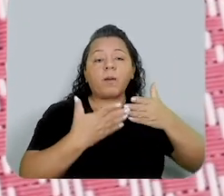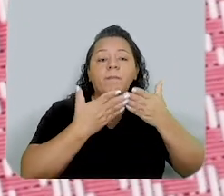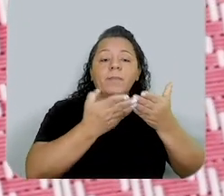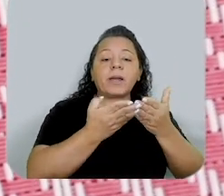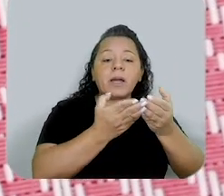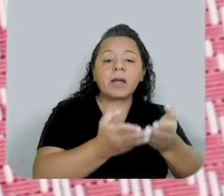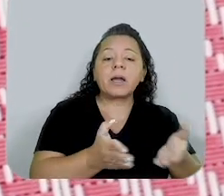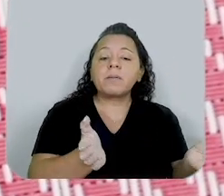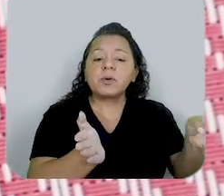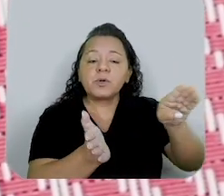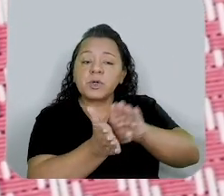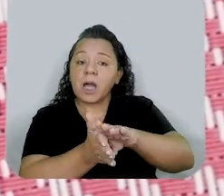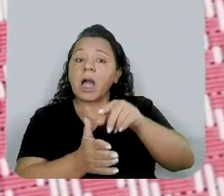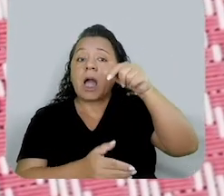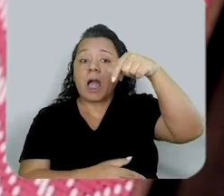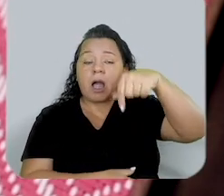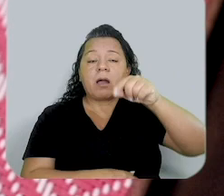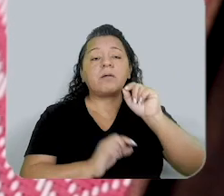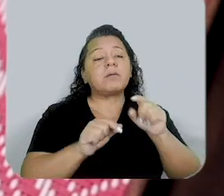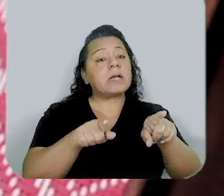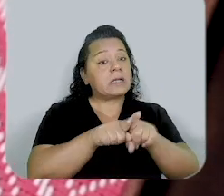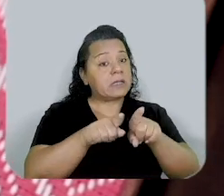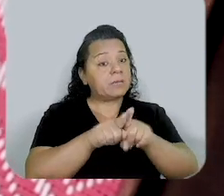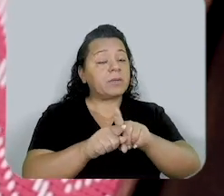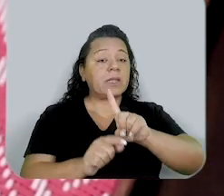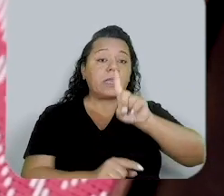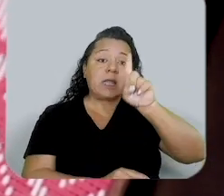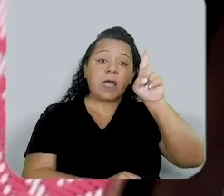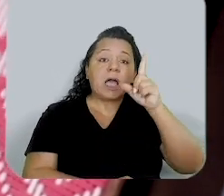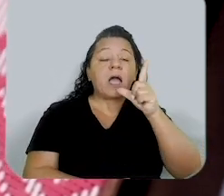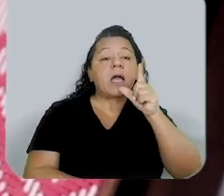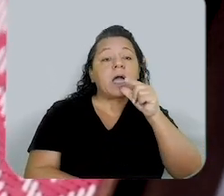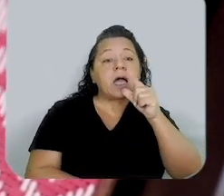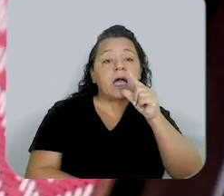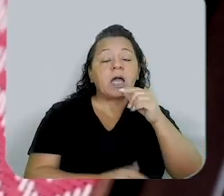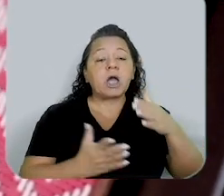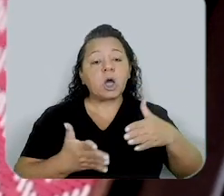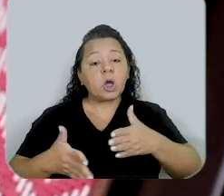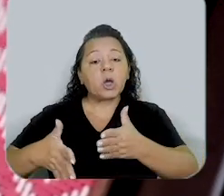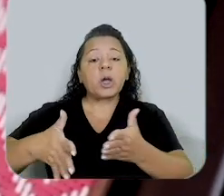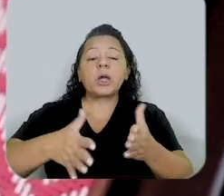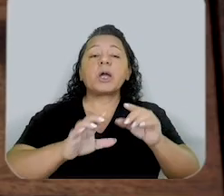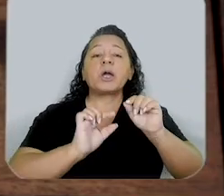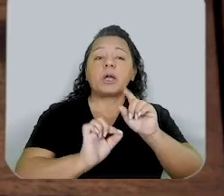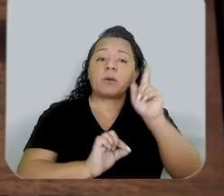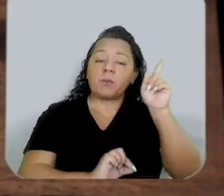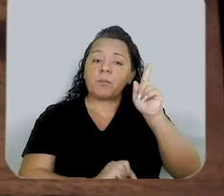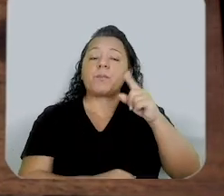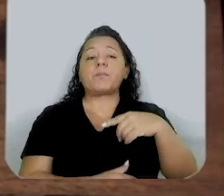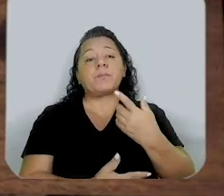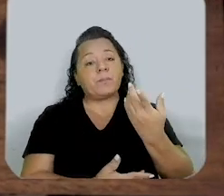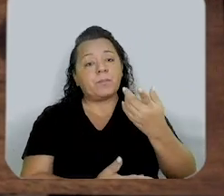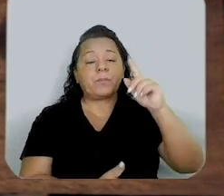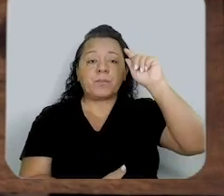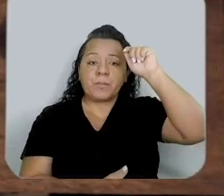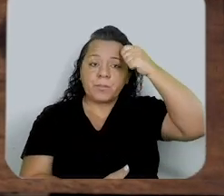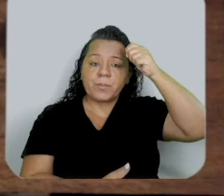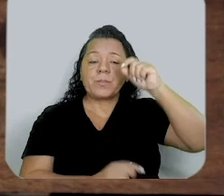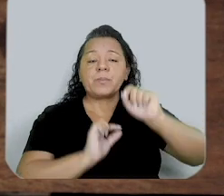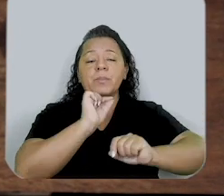vem a maniuara, vem o tucupi preto de lá, e vem